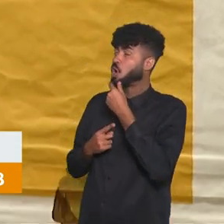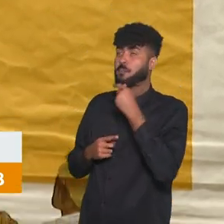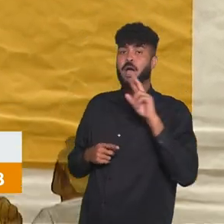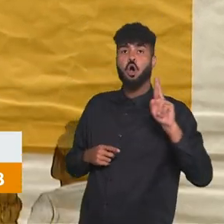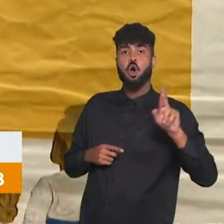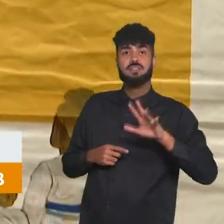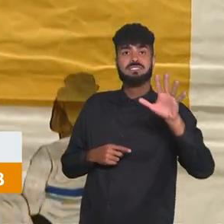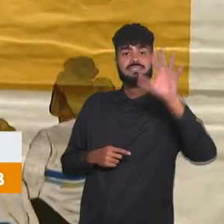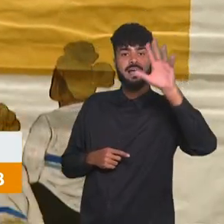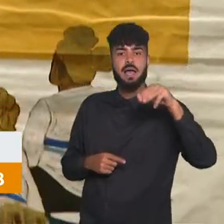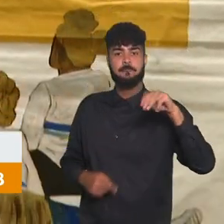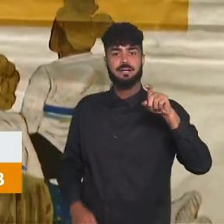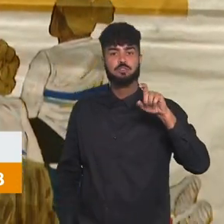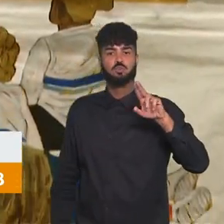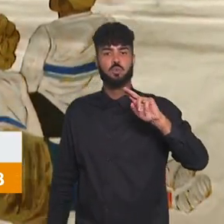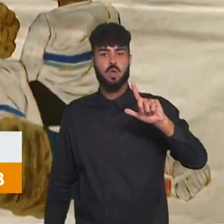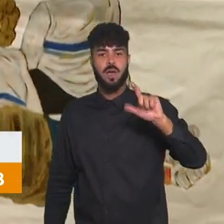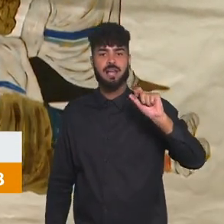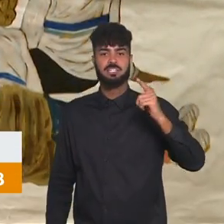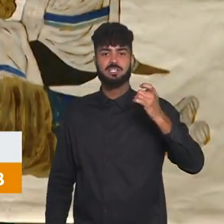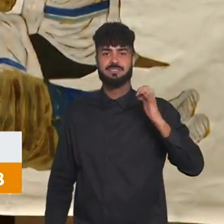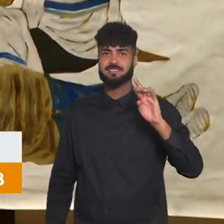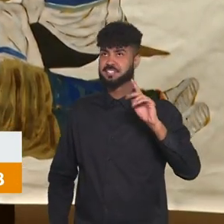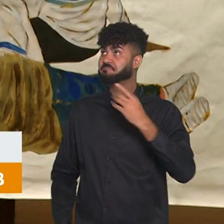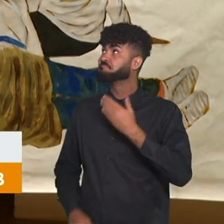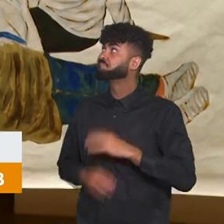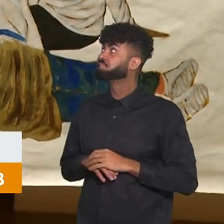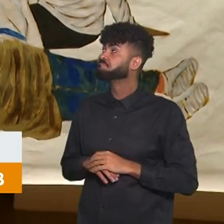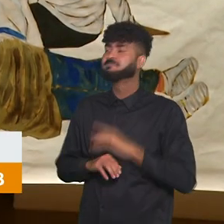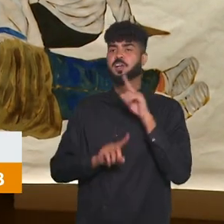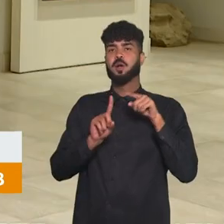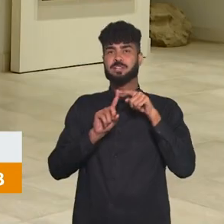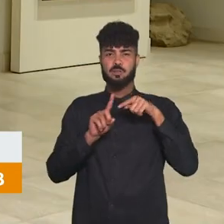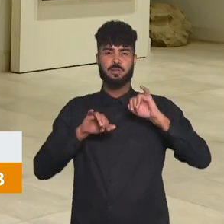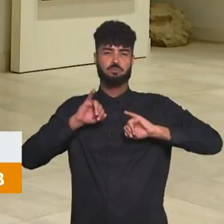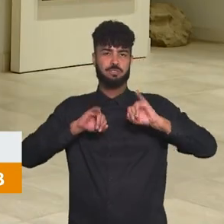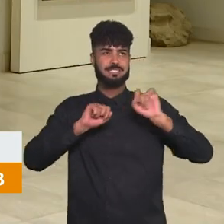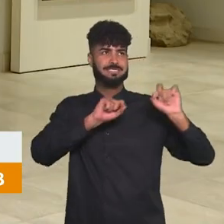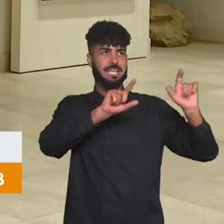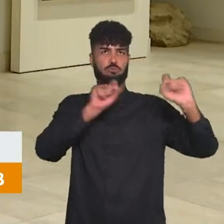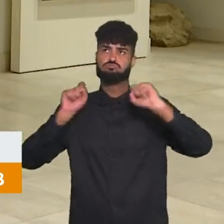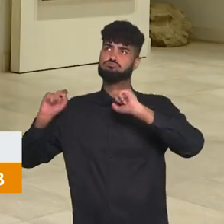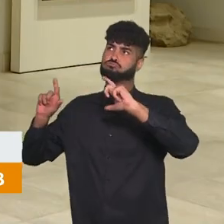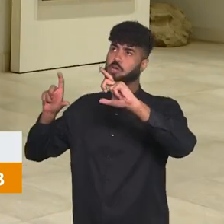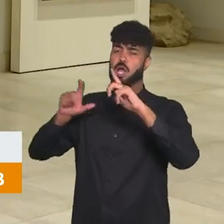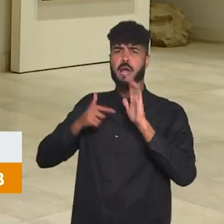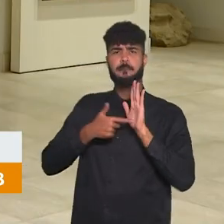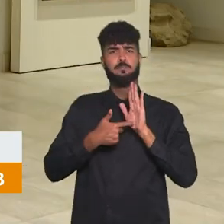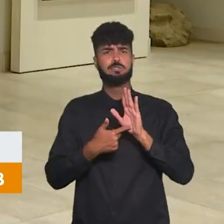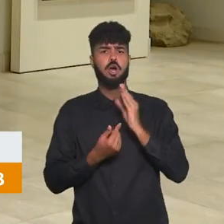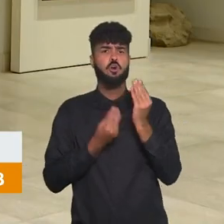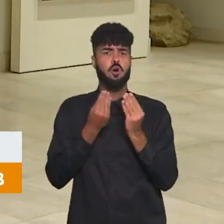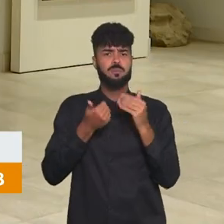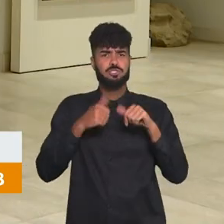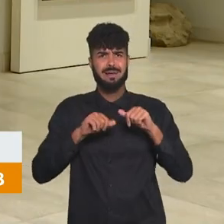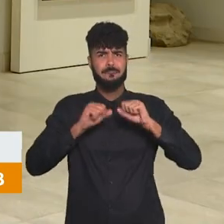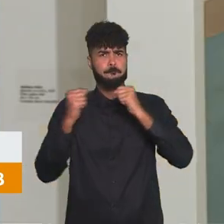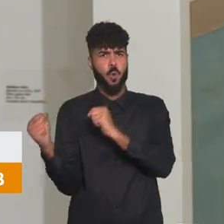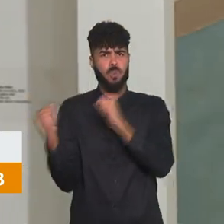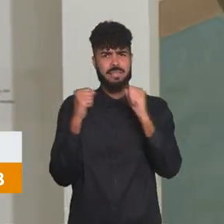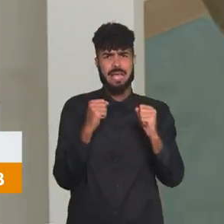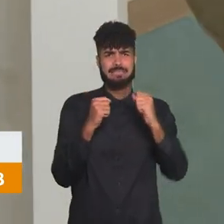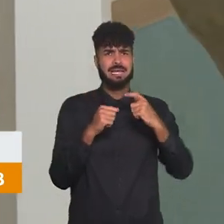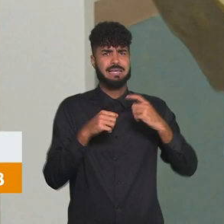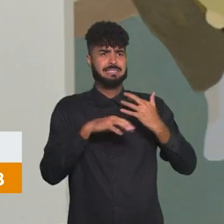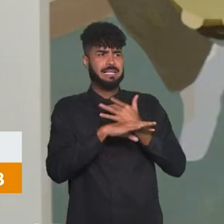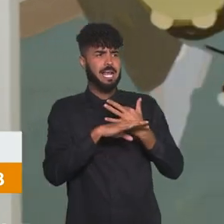Rocinha, Maxwell Alexandre. E a ideia da exposição é mostrar justamente a pluralidade das potências da nossa cidade maravilhosa,